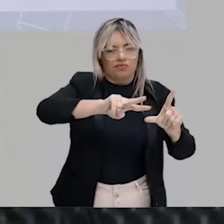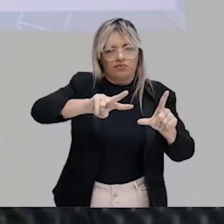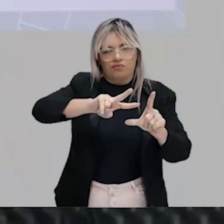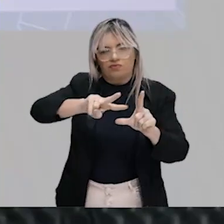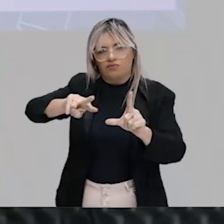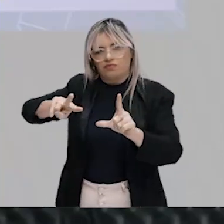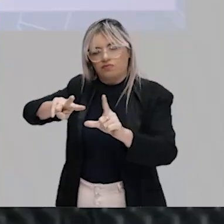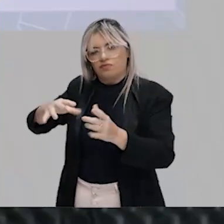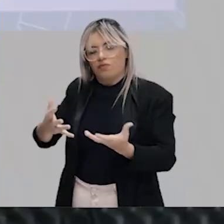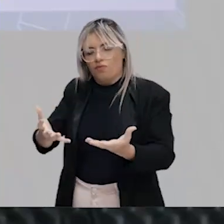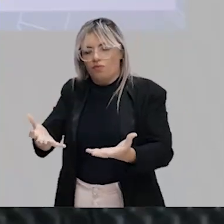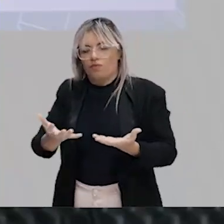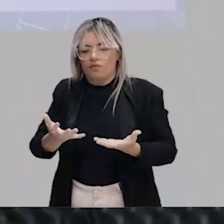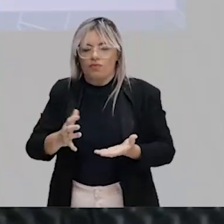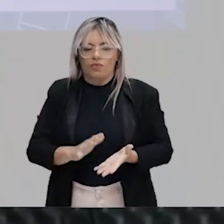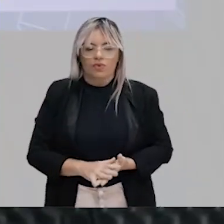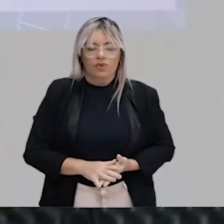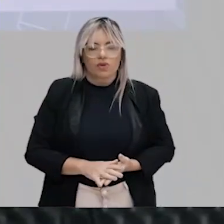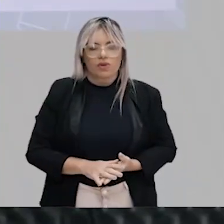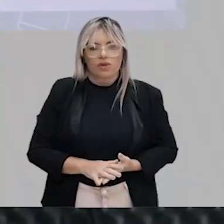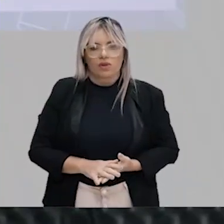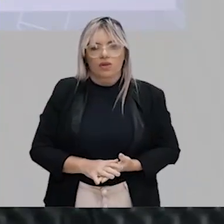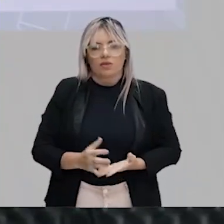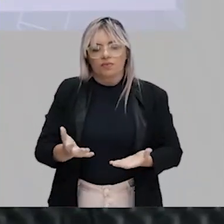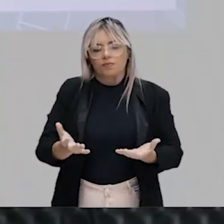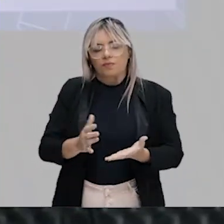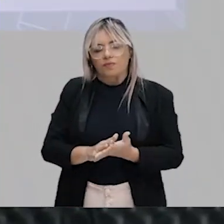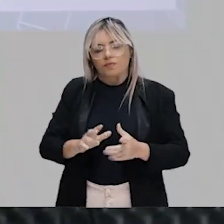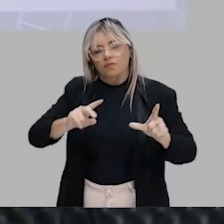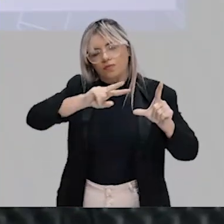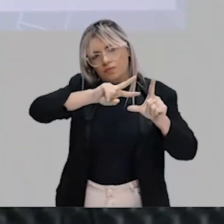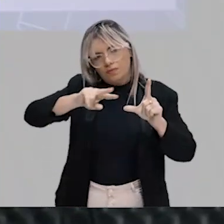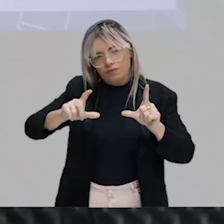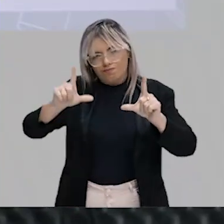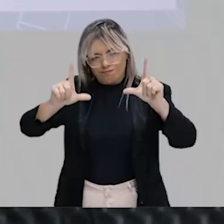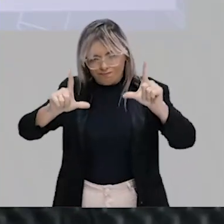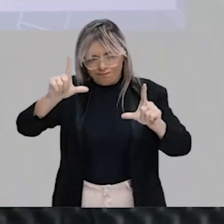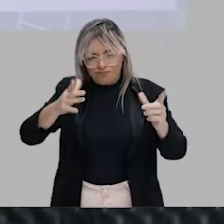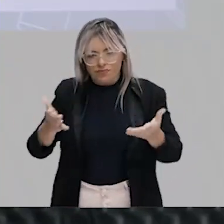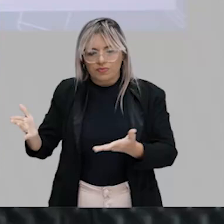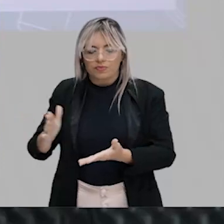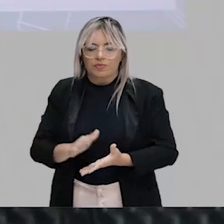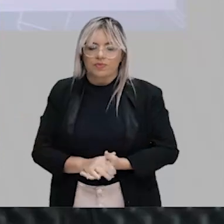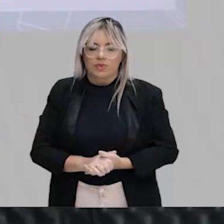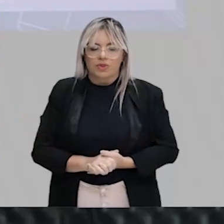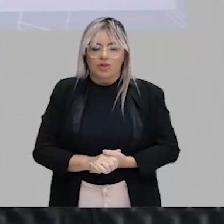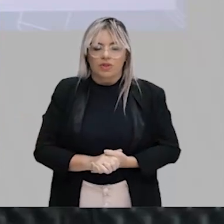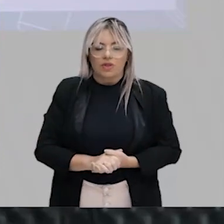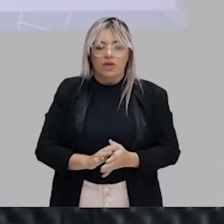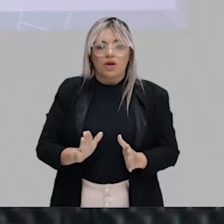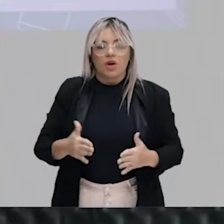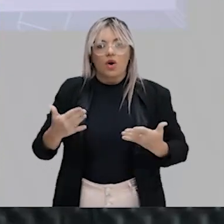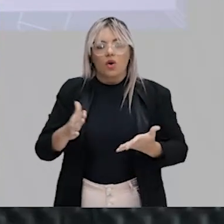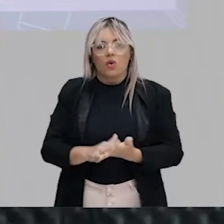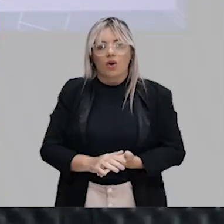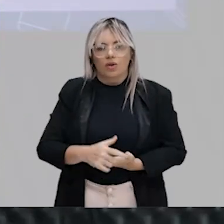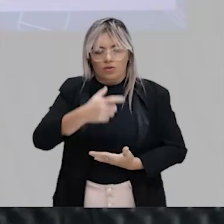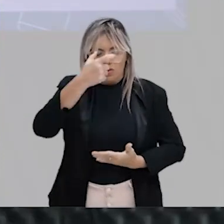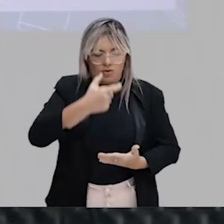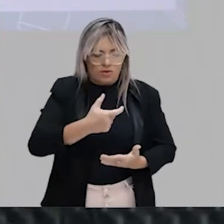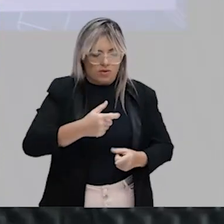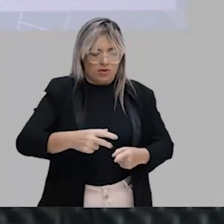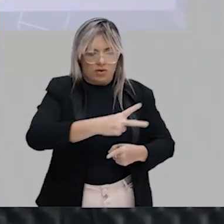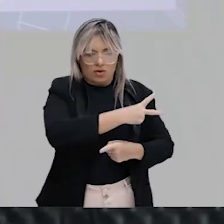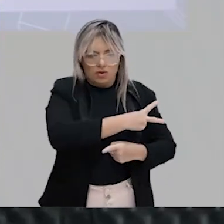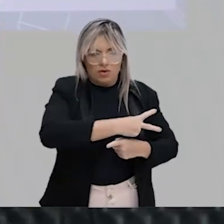mais pessoas para assistirem esse tipo de apresentação. E quando alguém torna-se vitorioso em uma prática